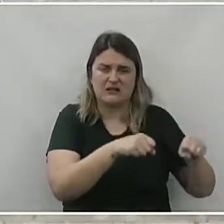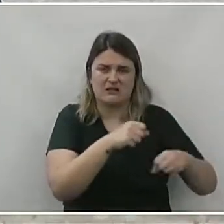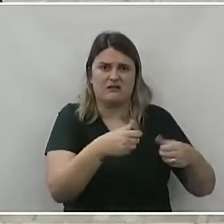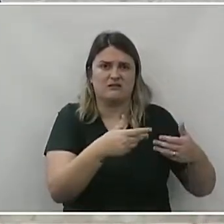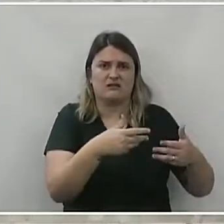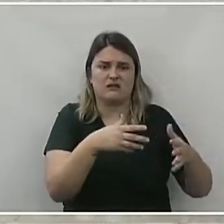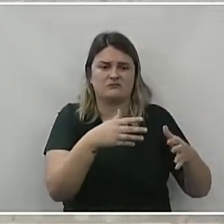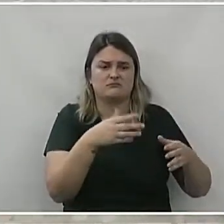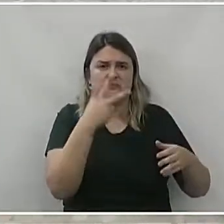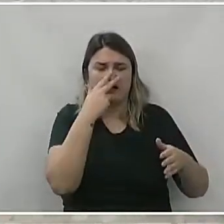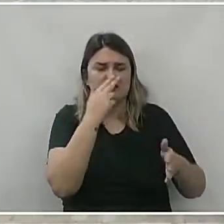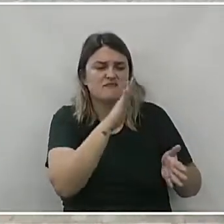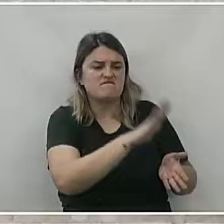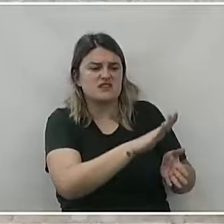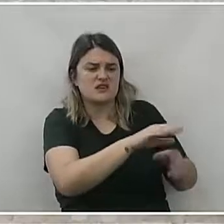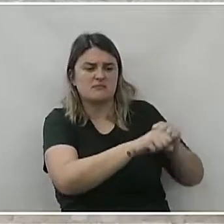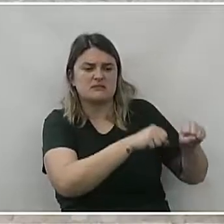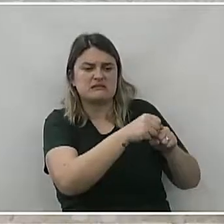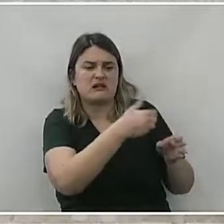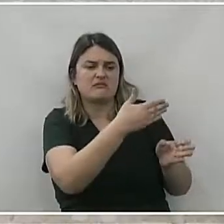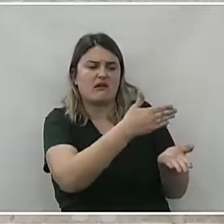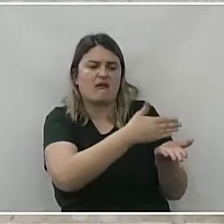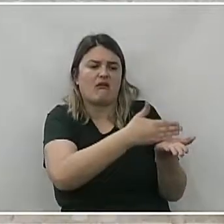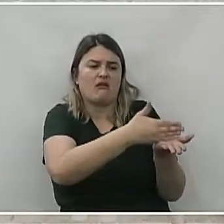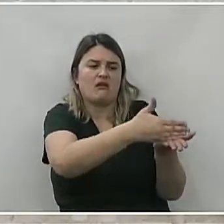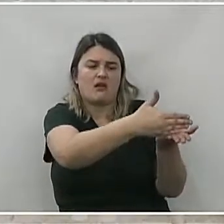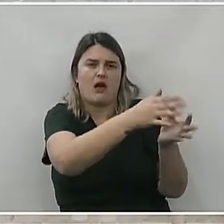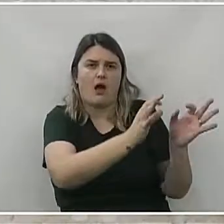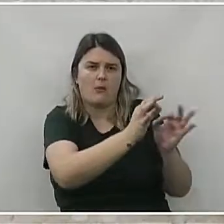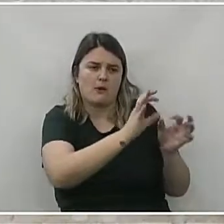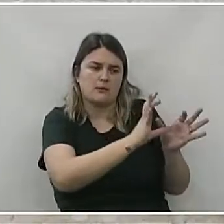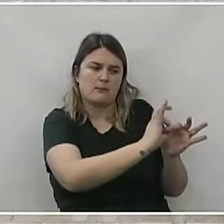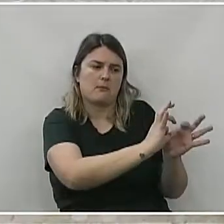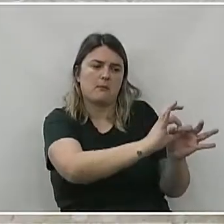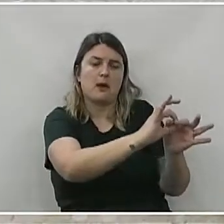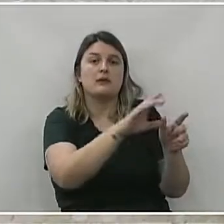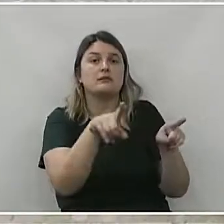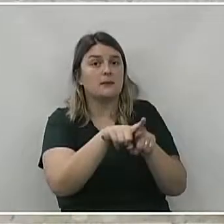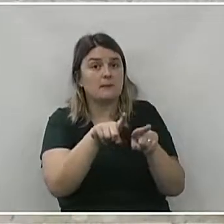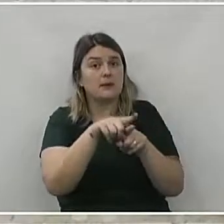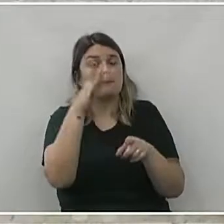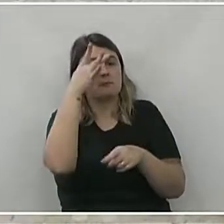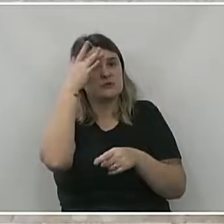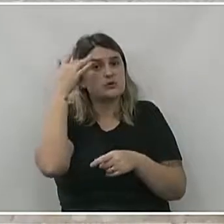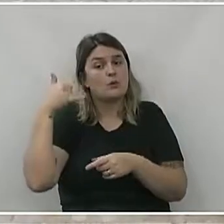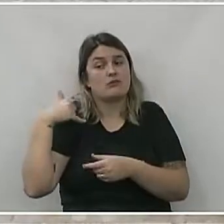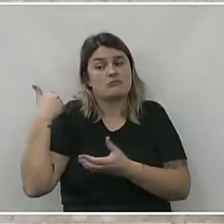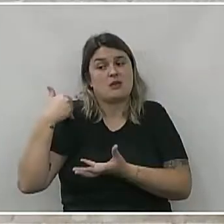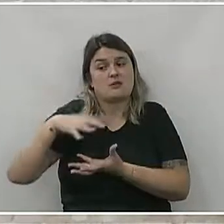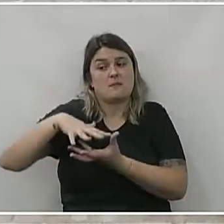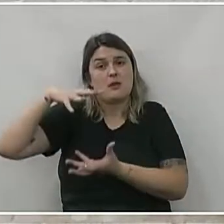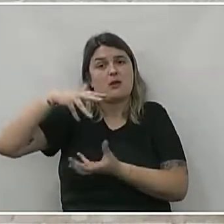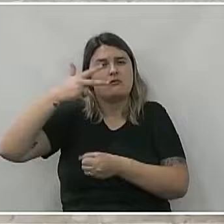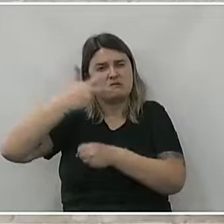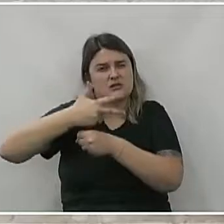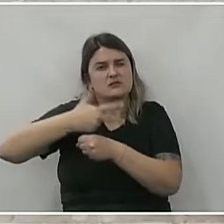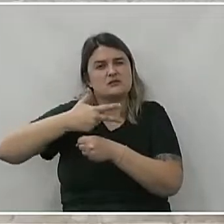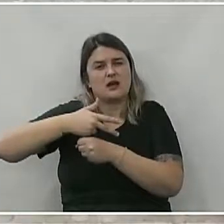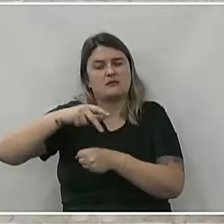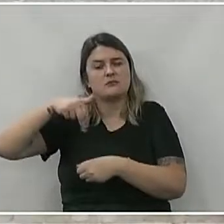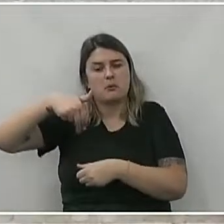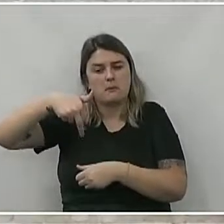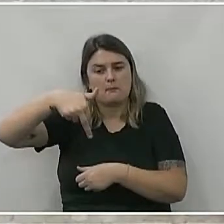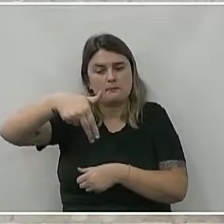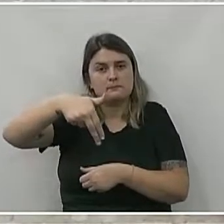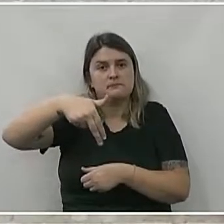pessoas com deficiência, pessoas com necessidades especiais, mas idosos, enfim, todas as pessoas, os pedestres, necessitam que